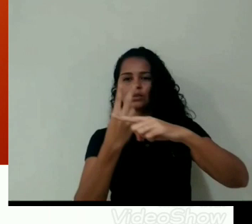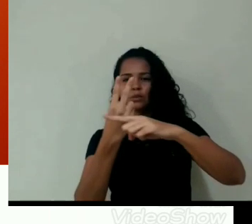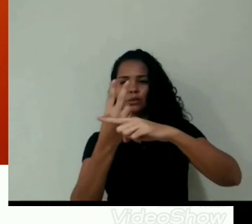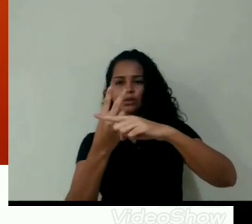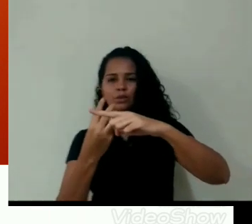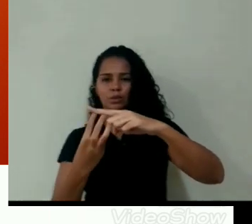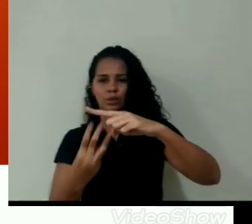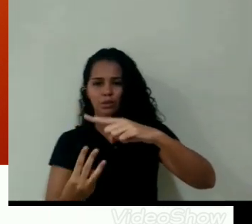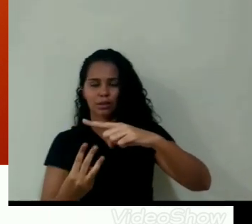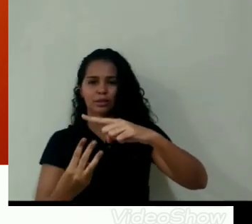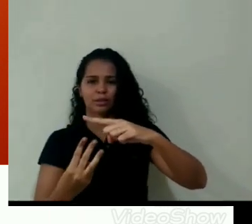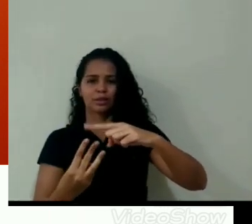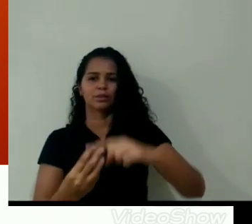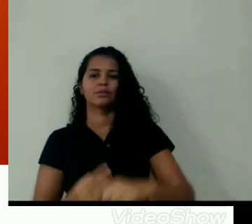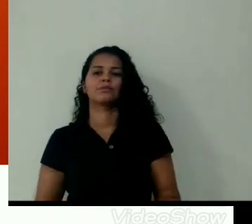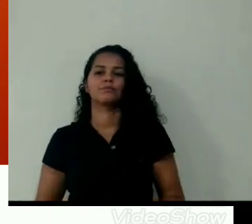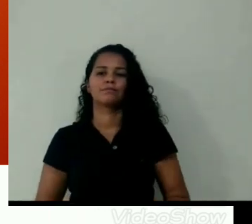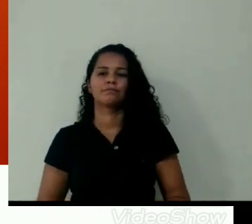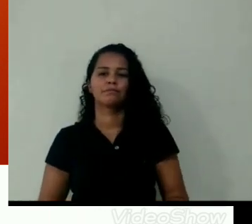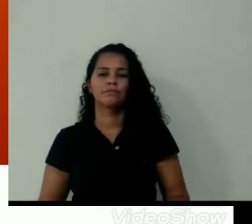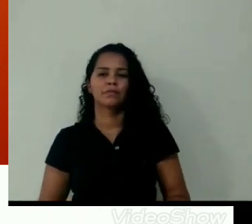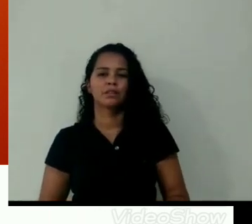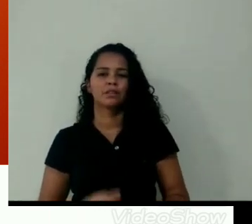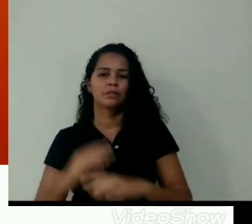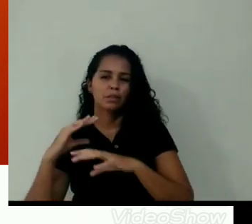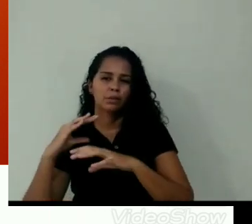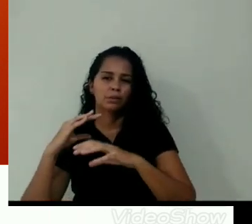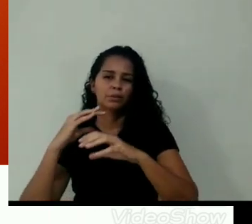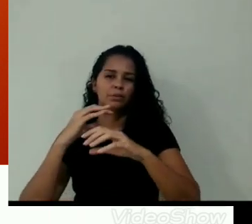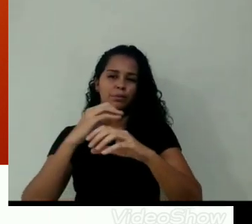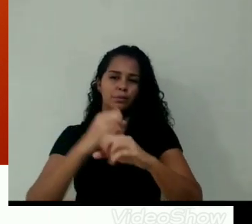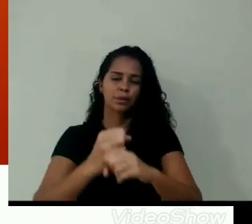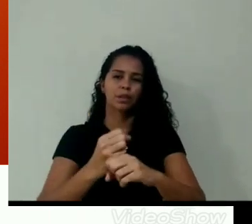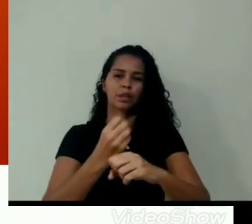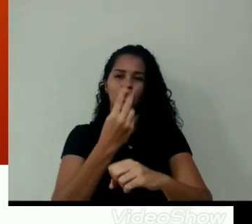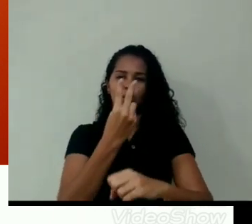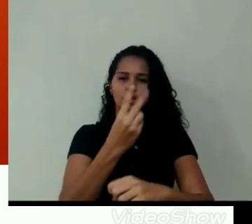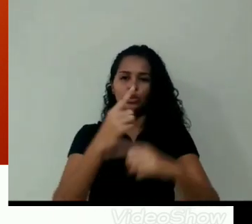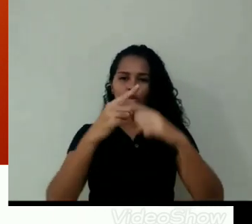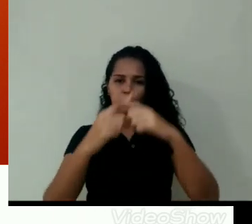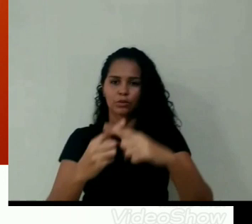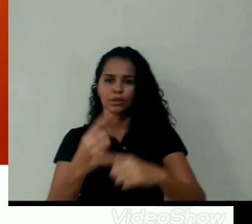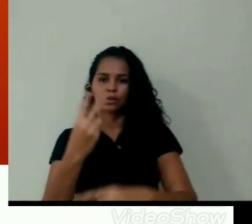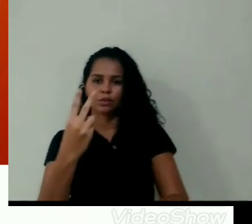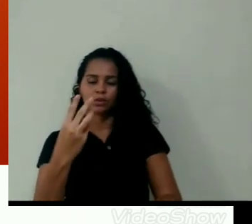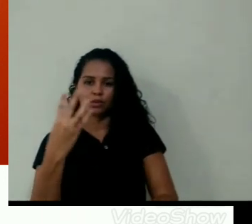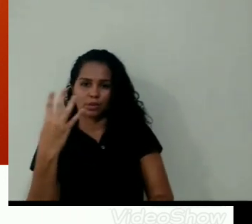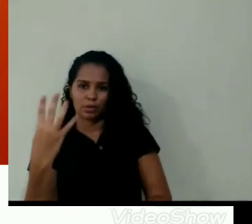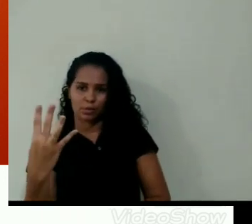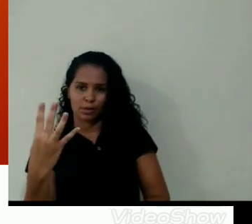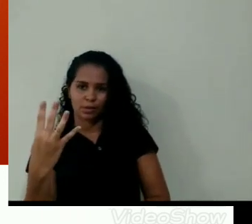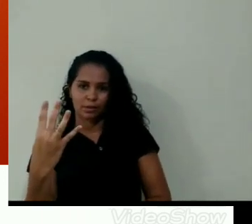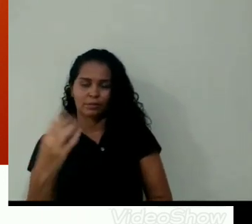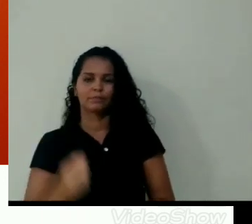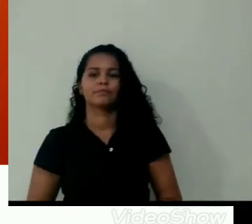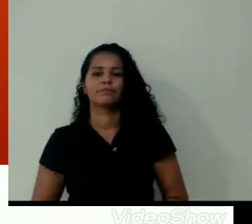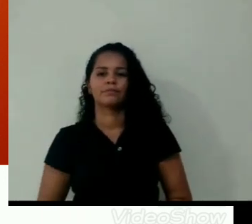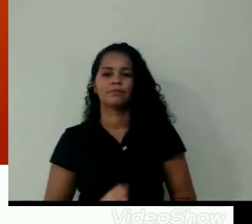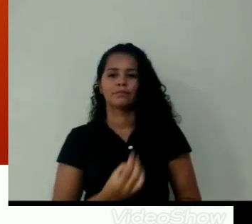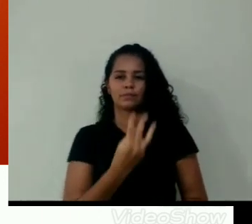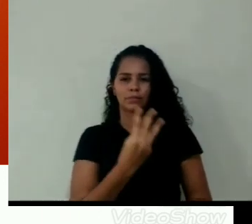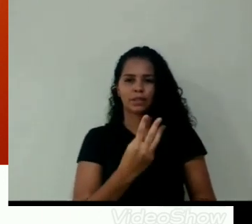3 vezes 3, vai dar 9. Bom, depois dessa aula você já tem o suficiente para operar com